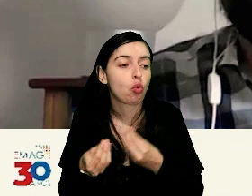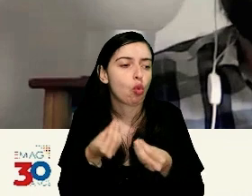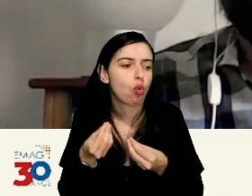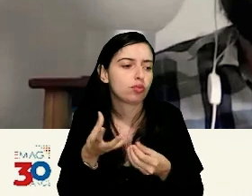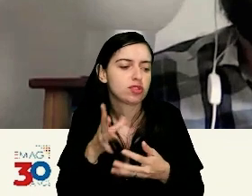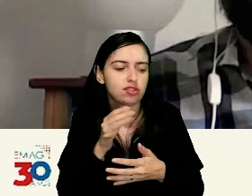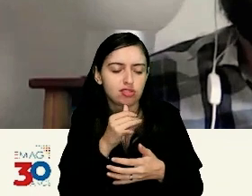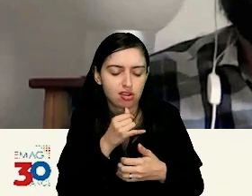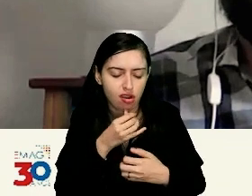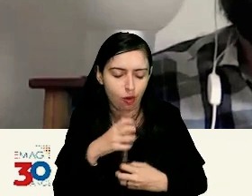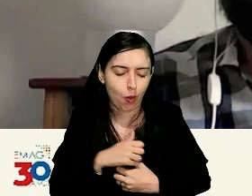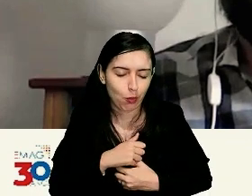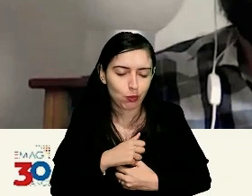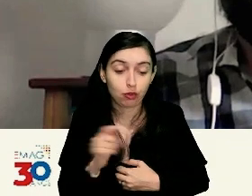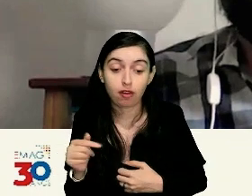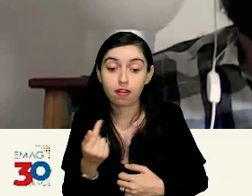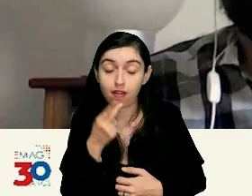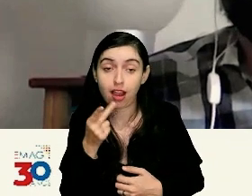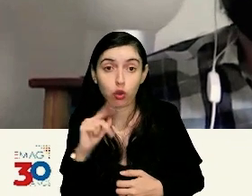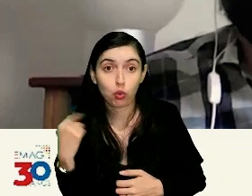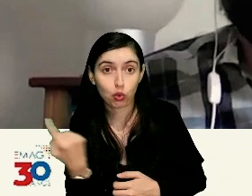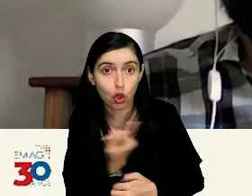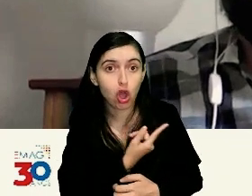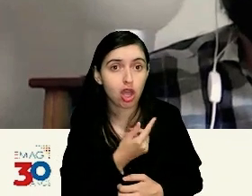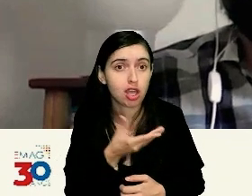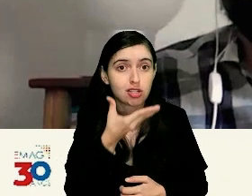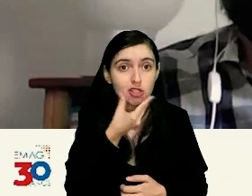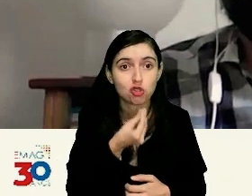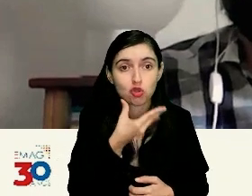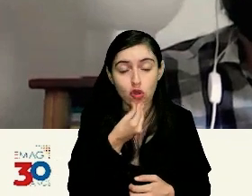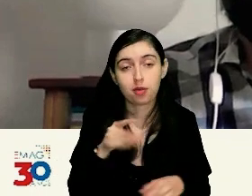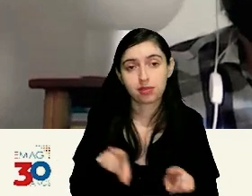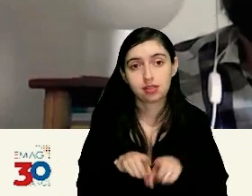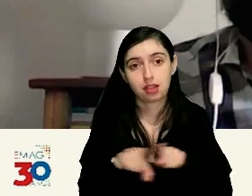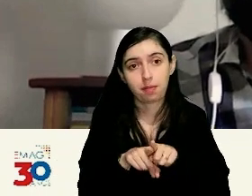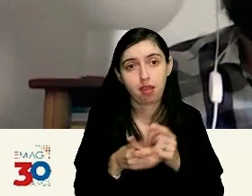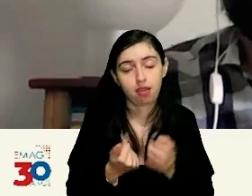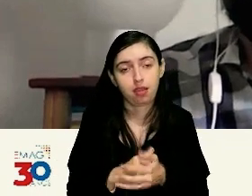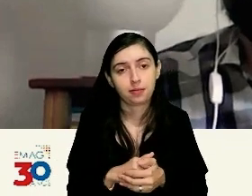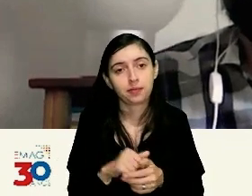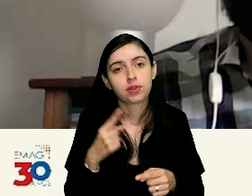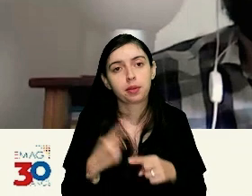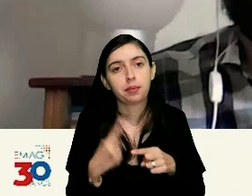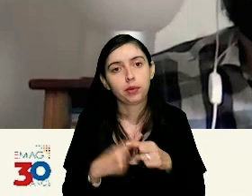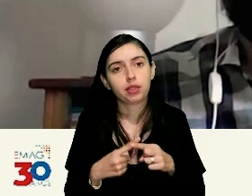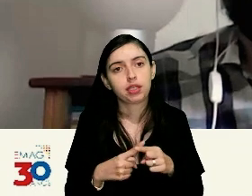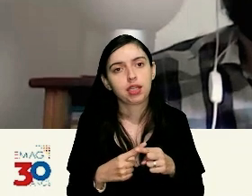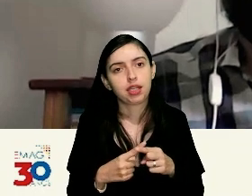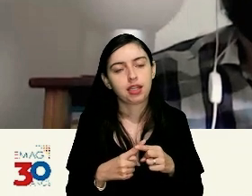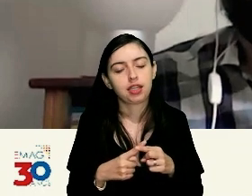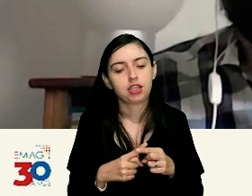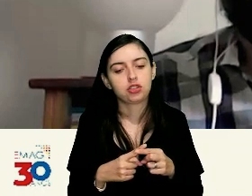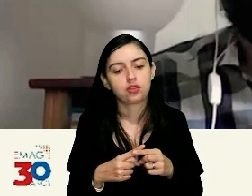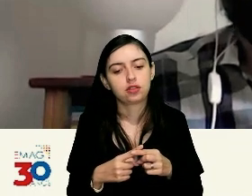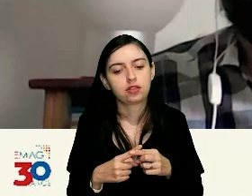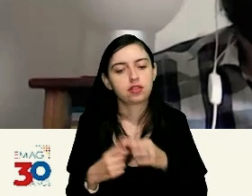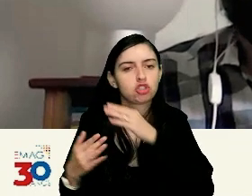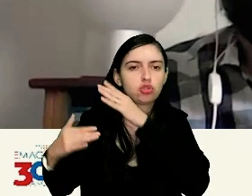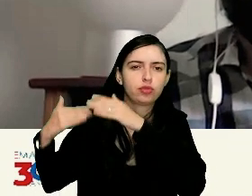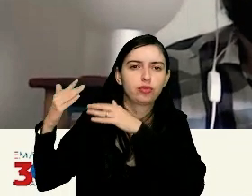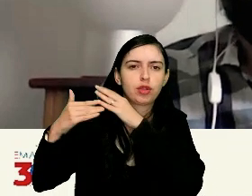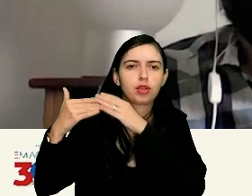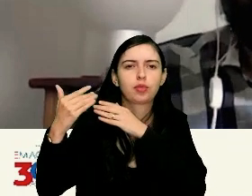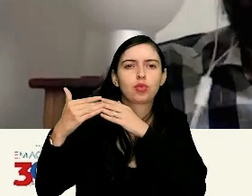gente nós homens também. Porque se a gente está vindo de um lugar onde existe uma